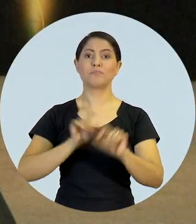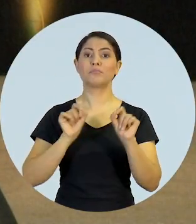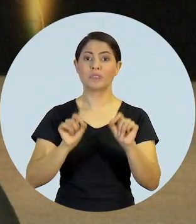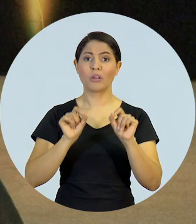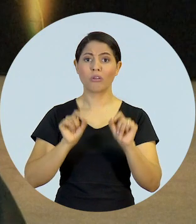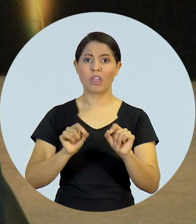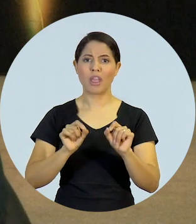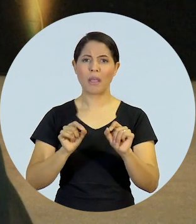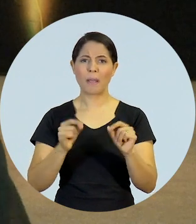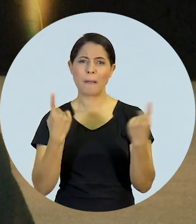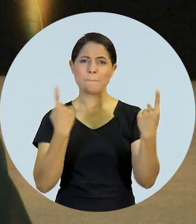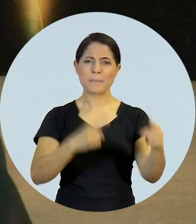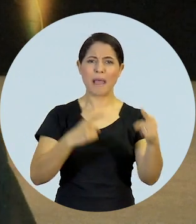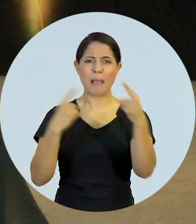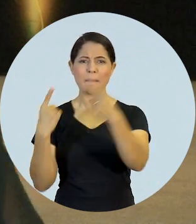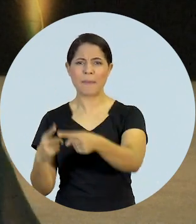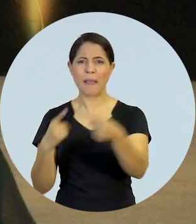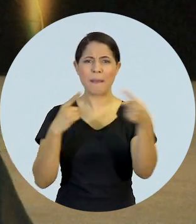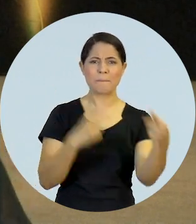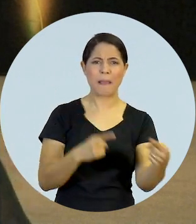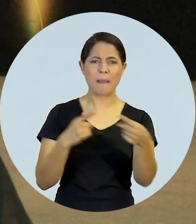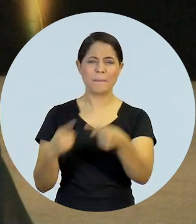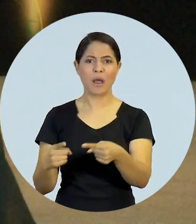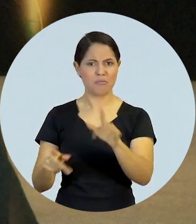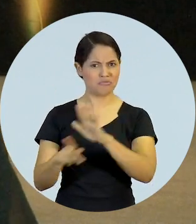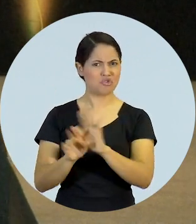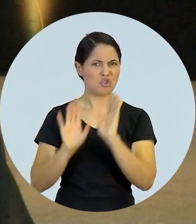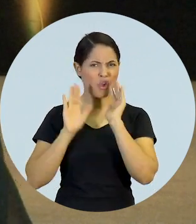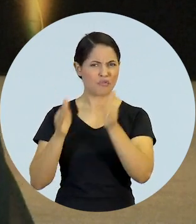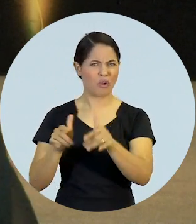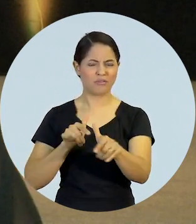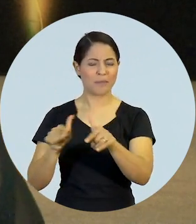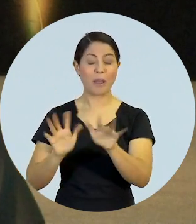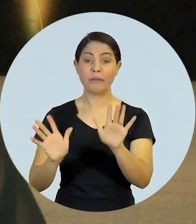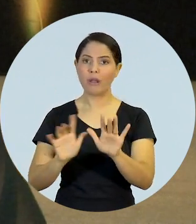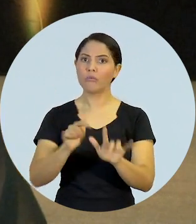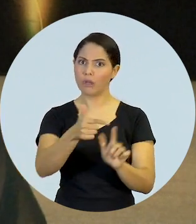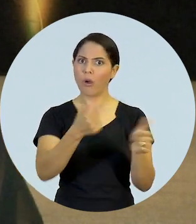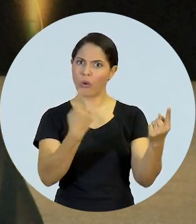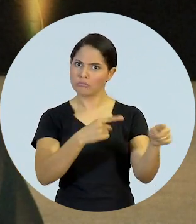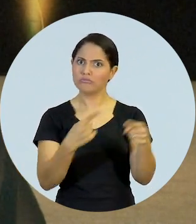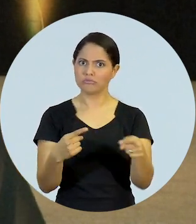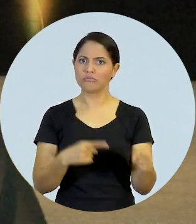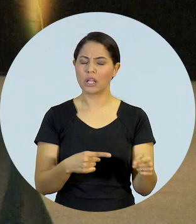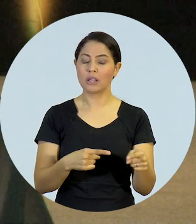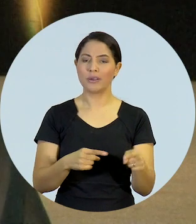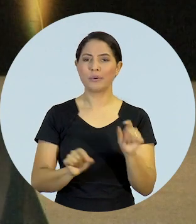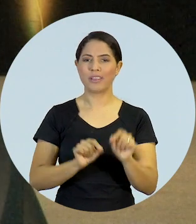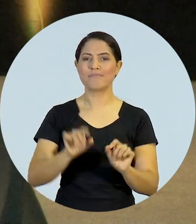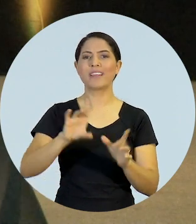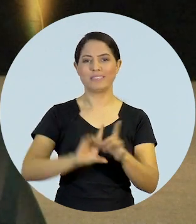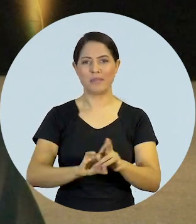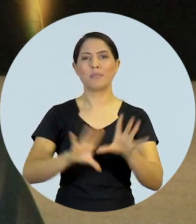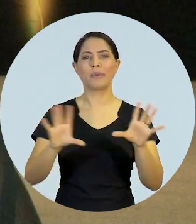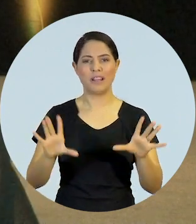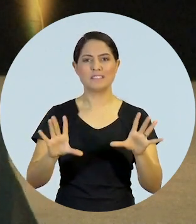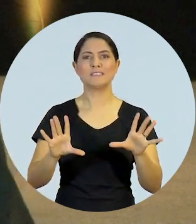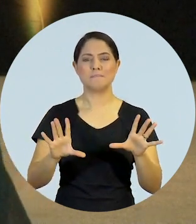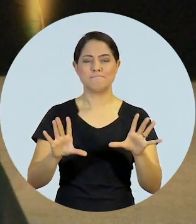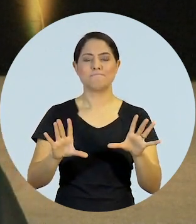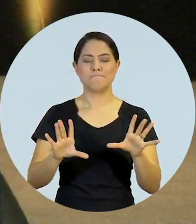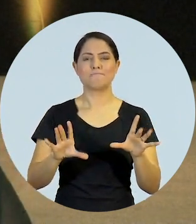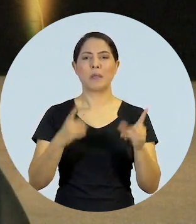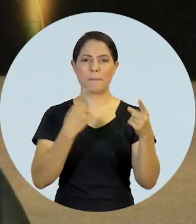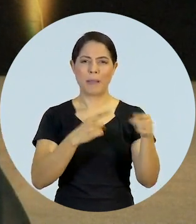momento de ataques, né? Não só ataques ao direito do trabalho, mas a nossa